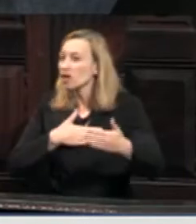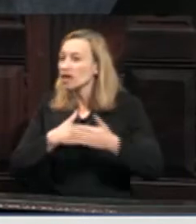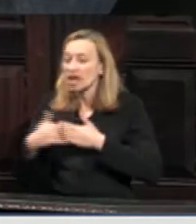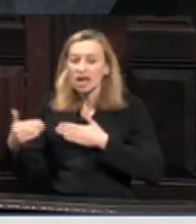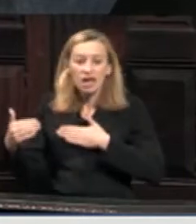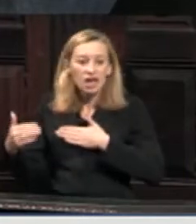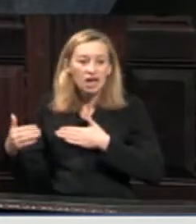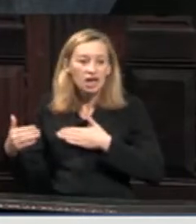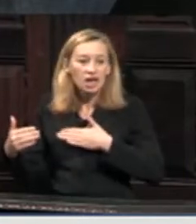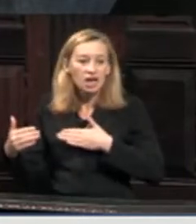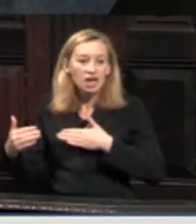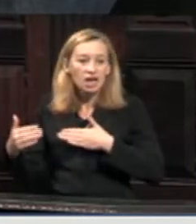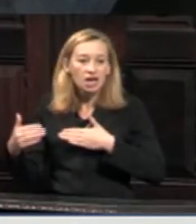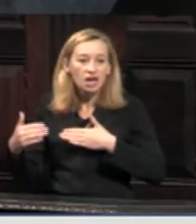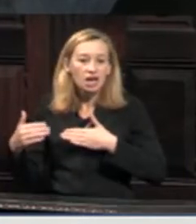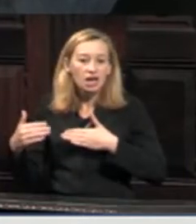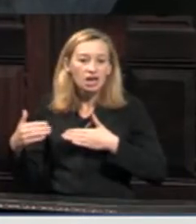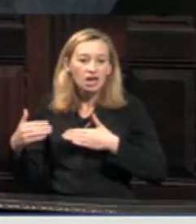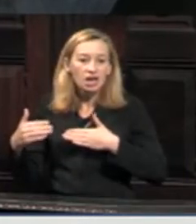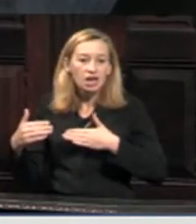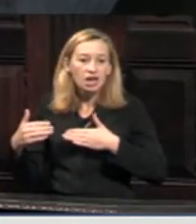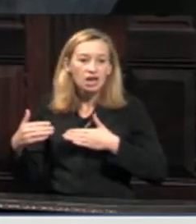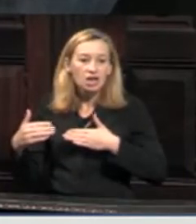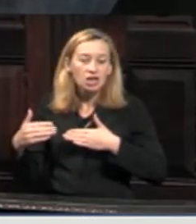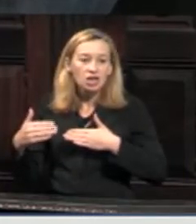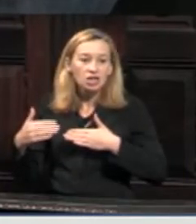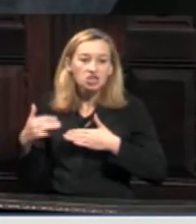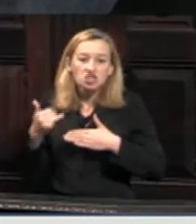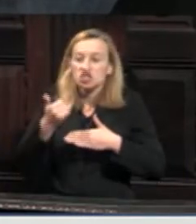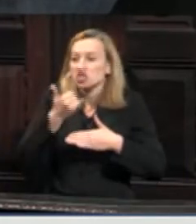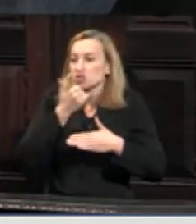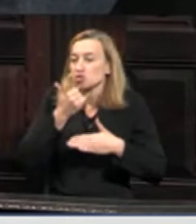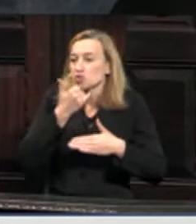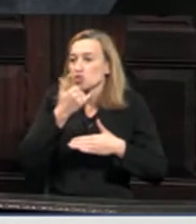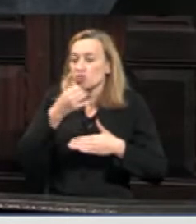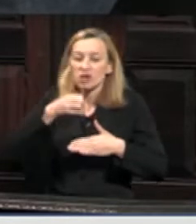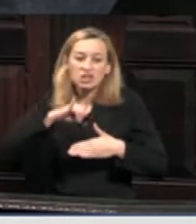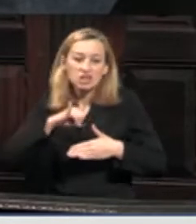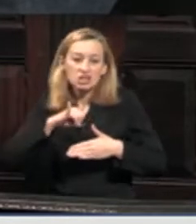quem quer que seja o próximo governador eleito. A Lei